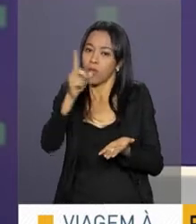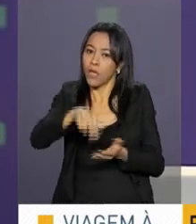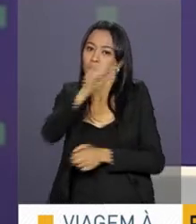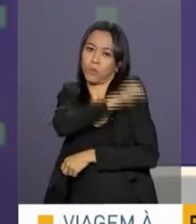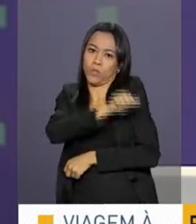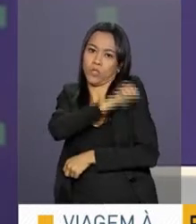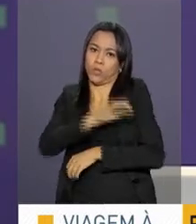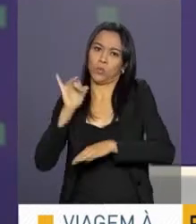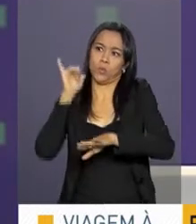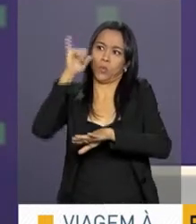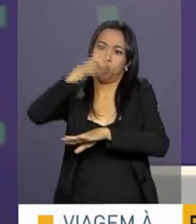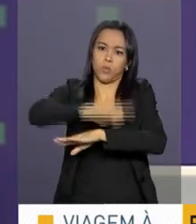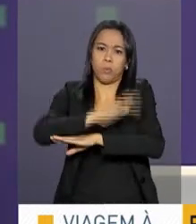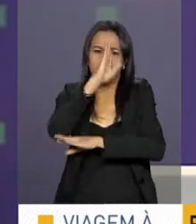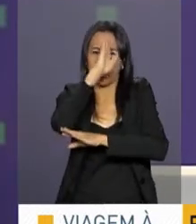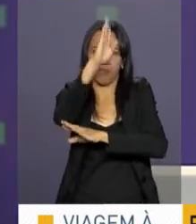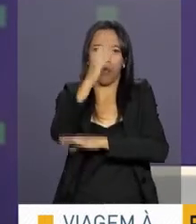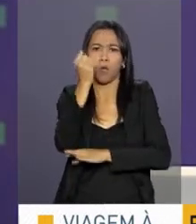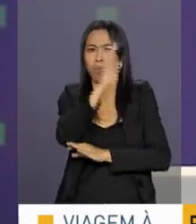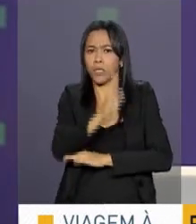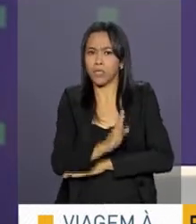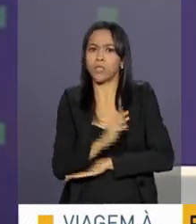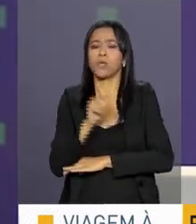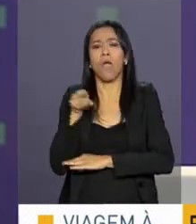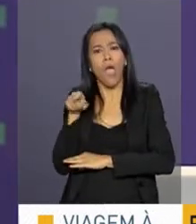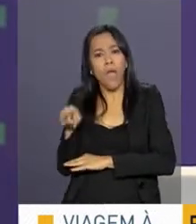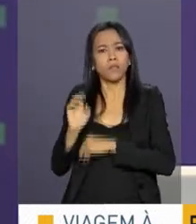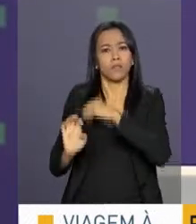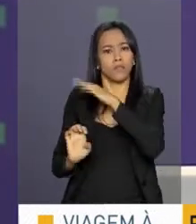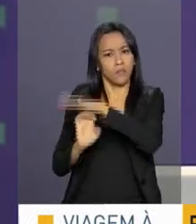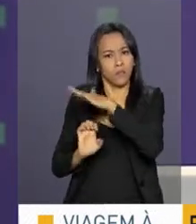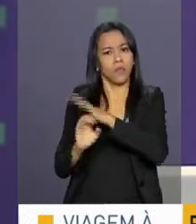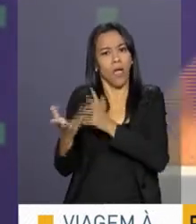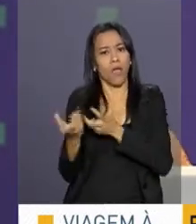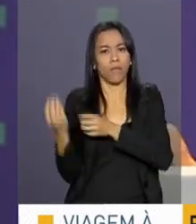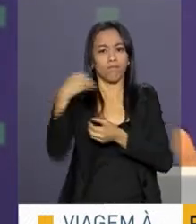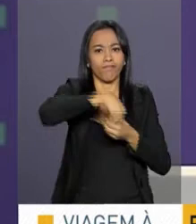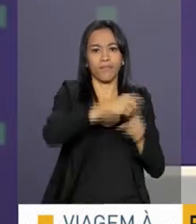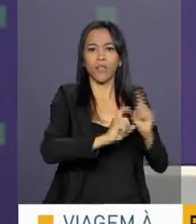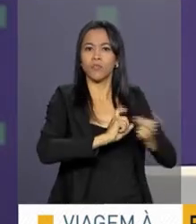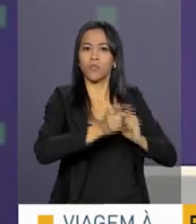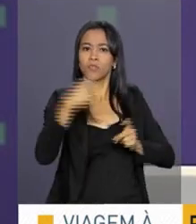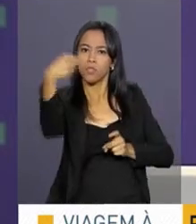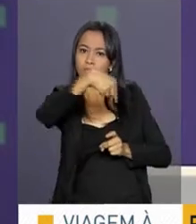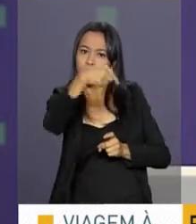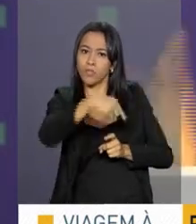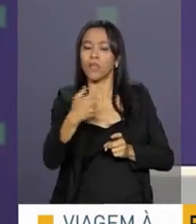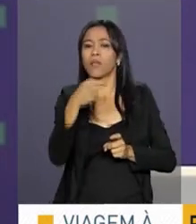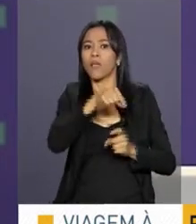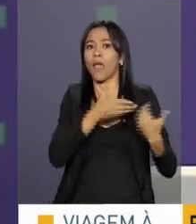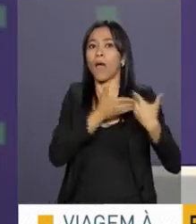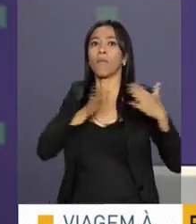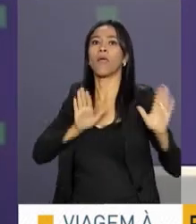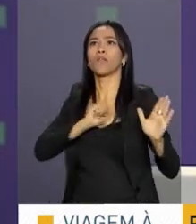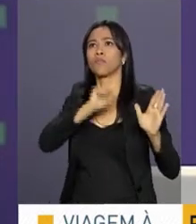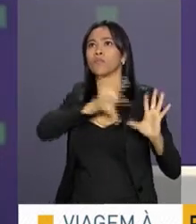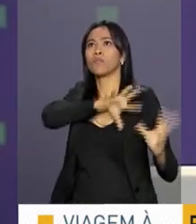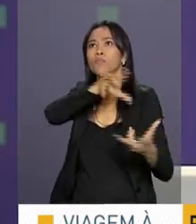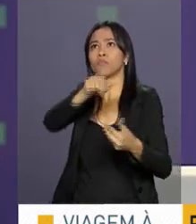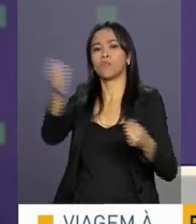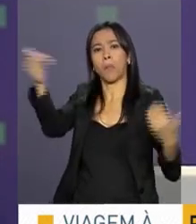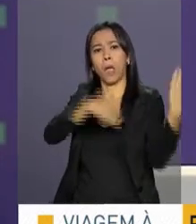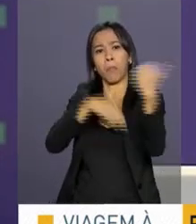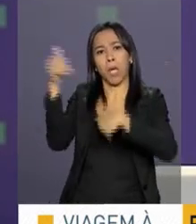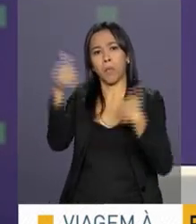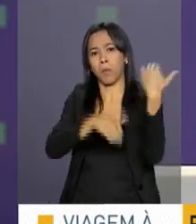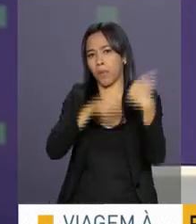é um dos principais aeroportos do Brasil, situado no Rio de Janeiro, né, o nosso cartão postal, né, a porta de entrada, né, de